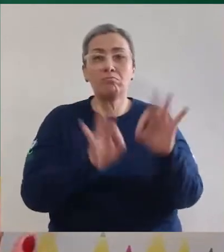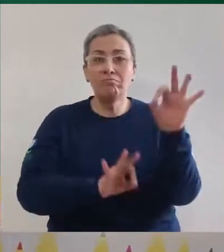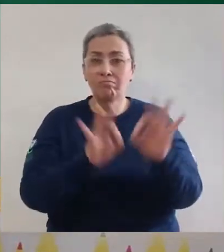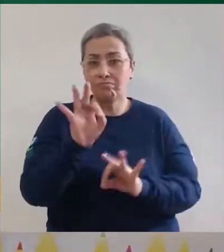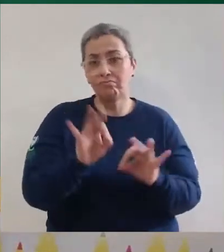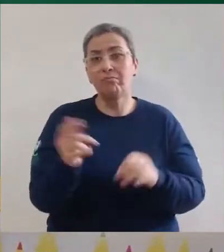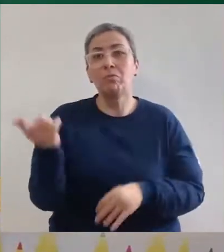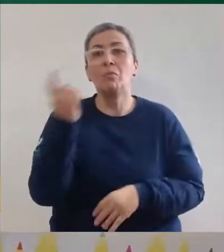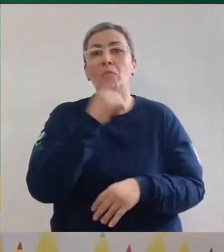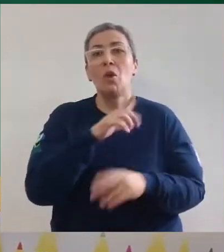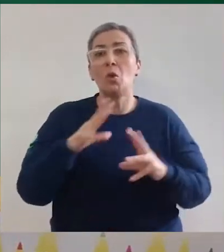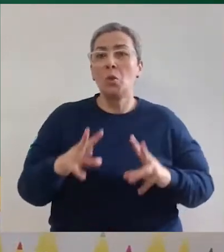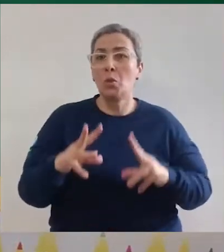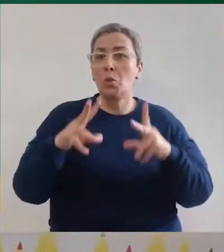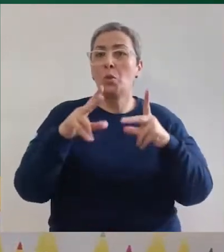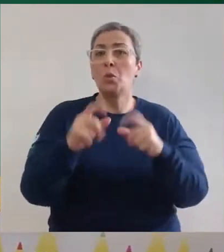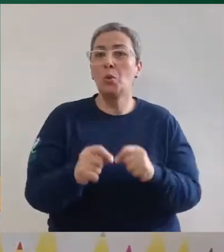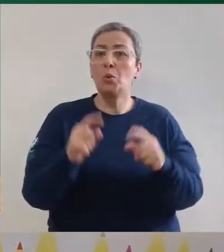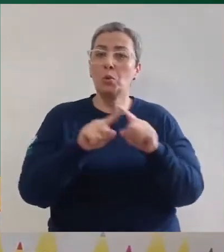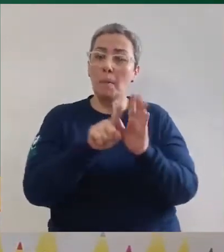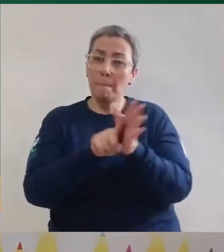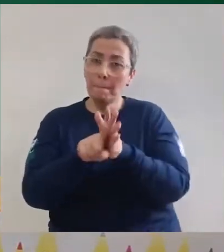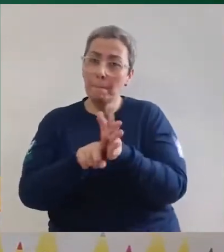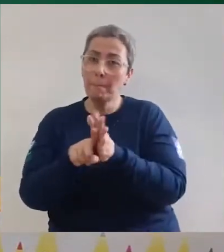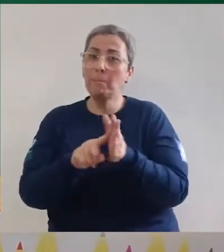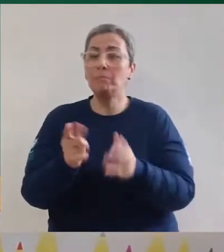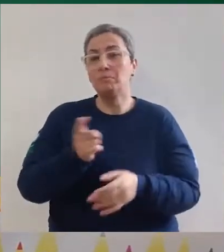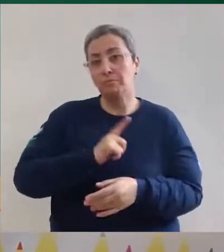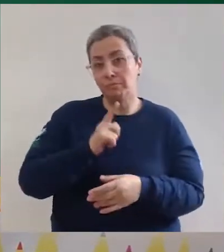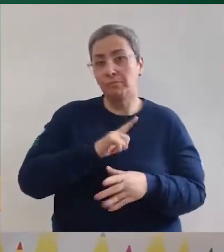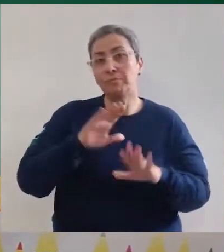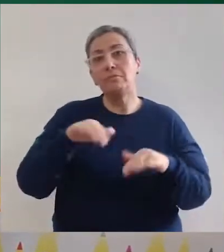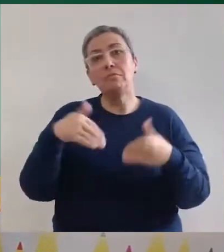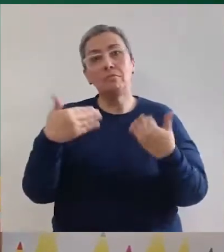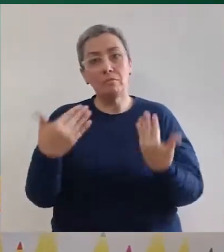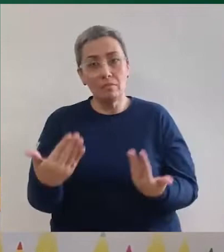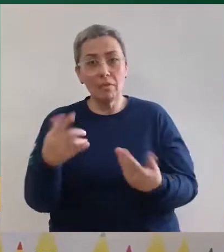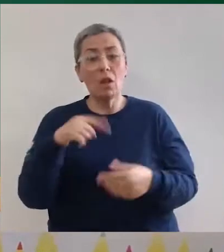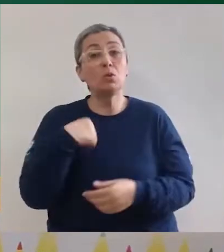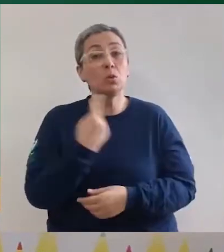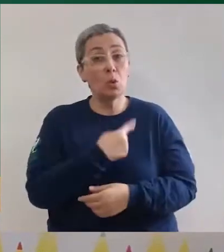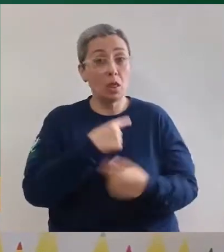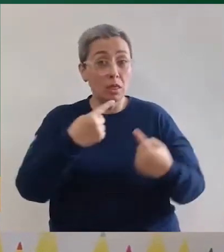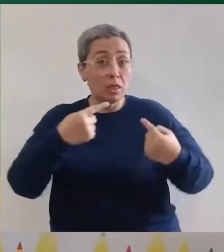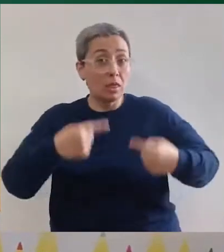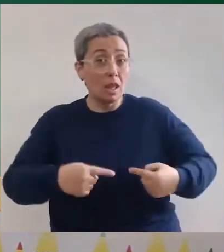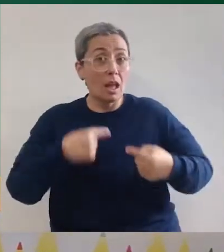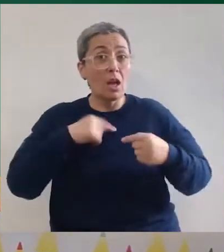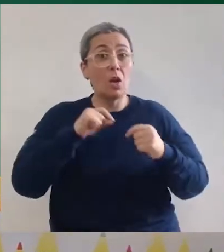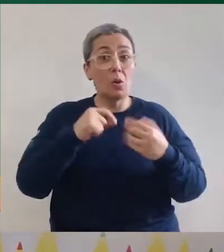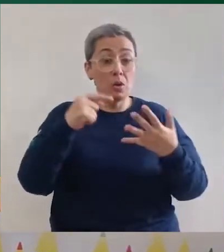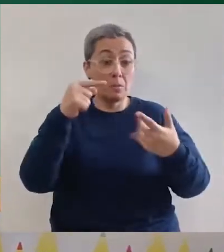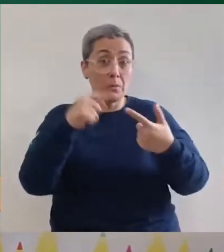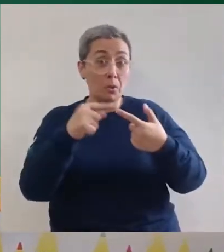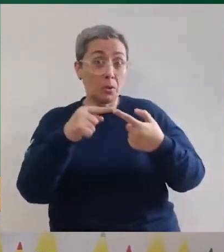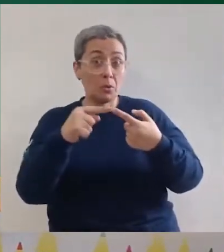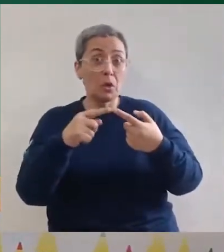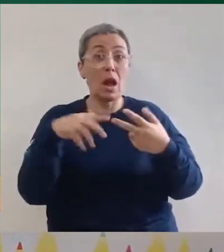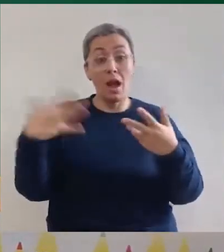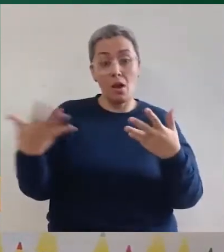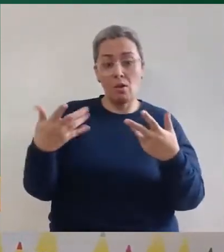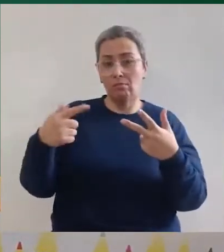consigam organizar tudo aquilo que foi pesquisado. Então, esse foi o nosso desafio do episódio